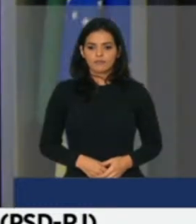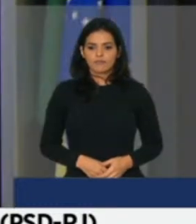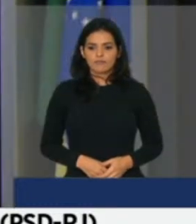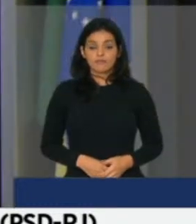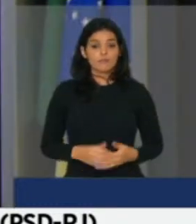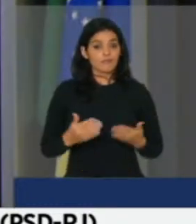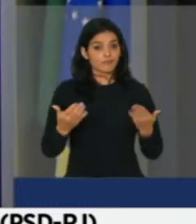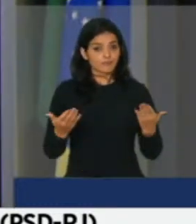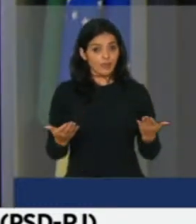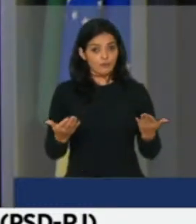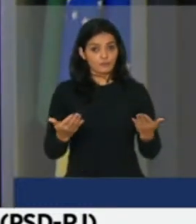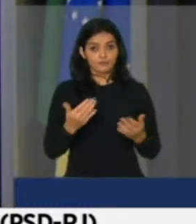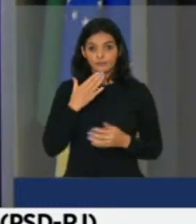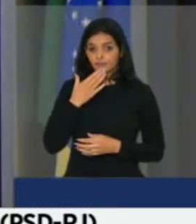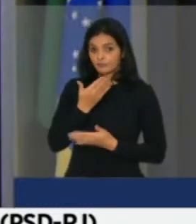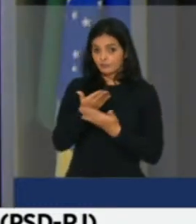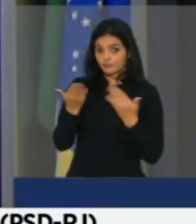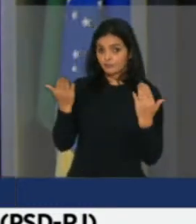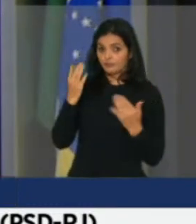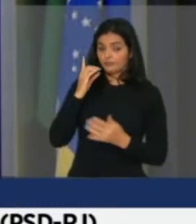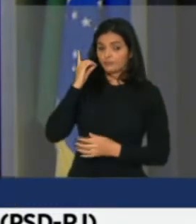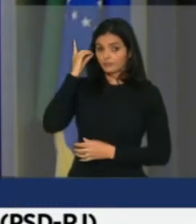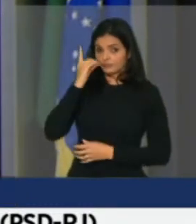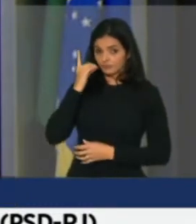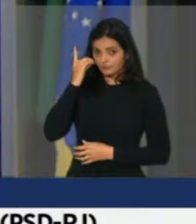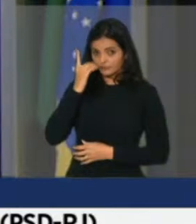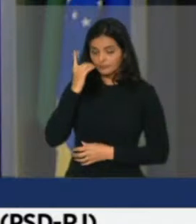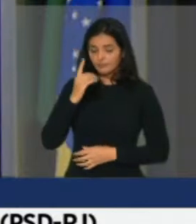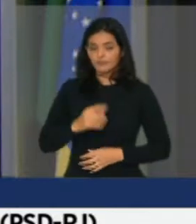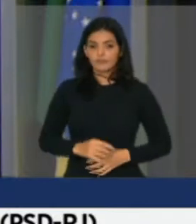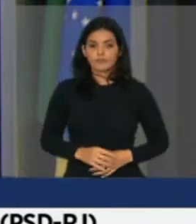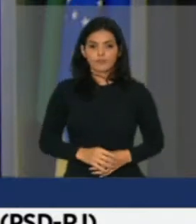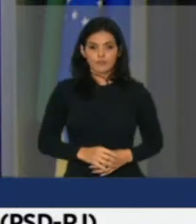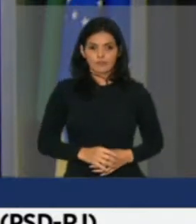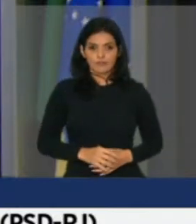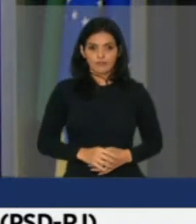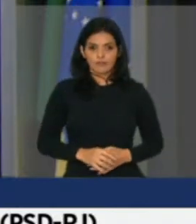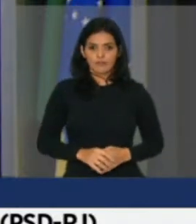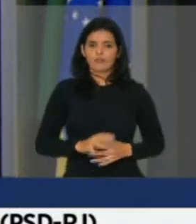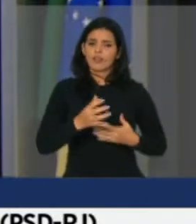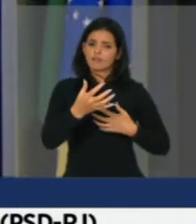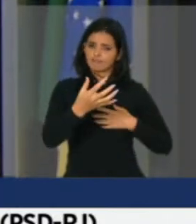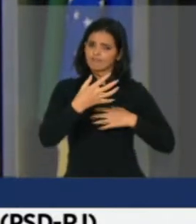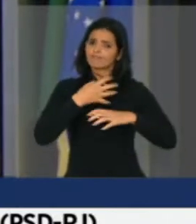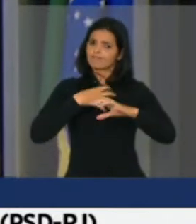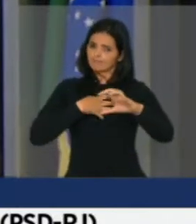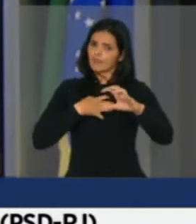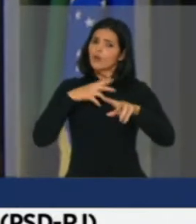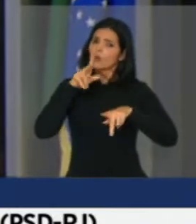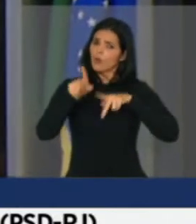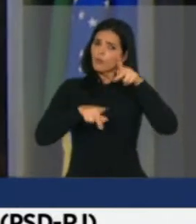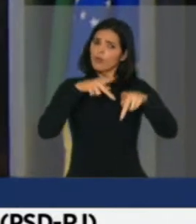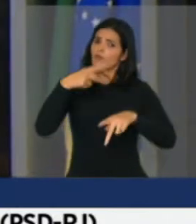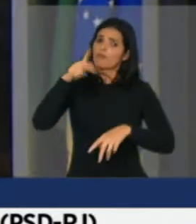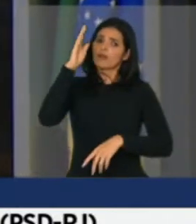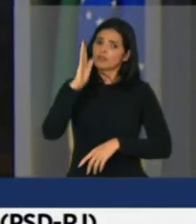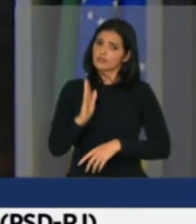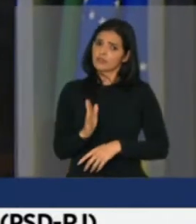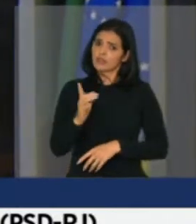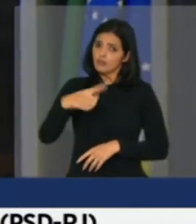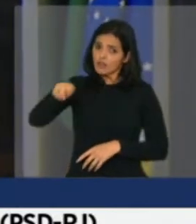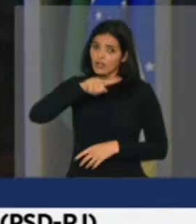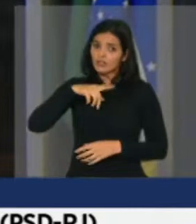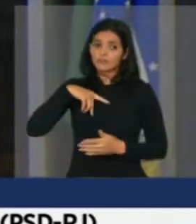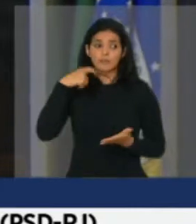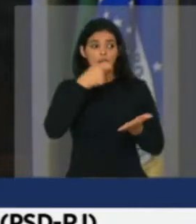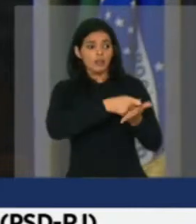Portanto, eu peço aos nobres parlamentares que tenham empatia com os brasileiros que estão pagando essa